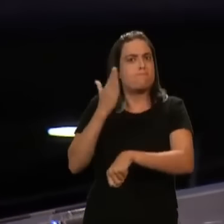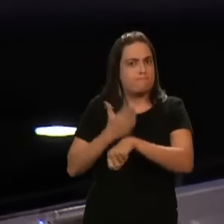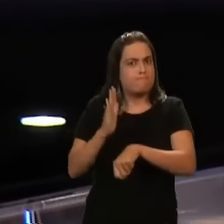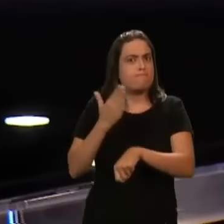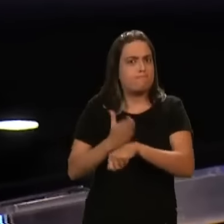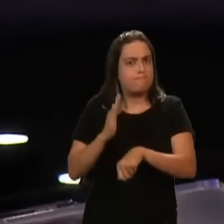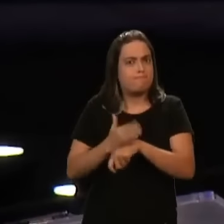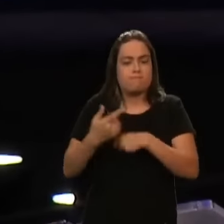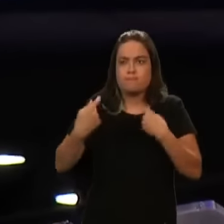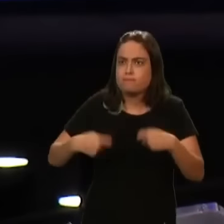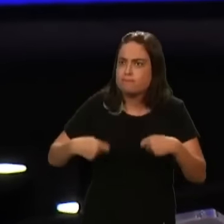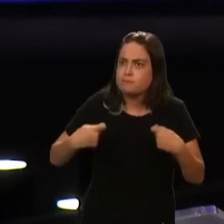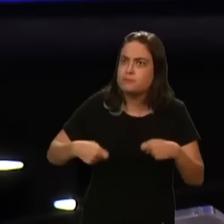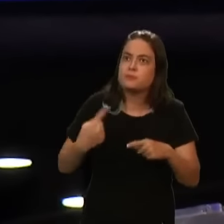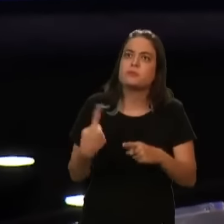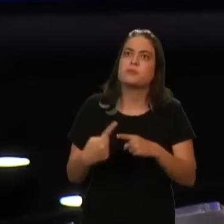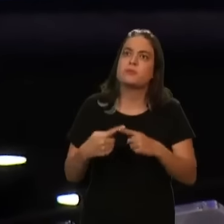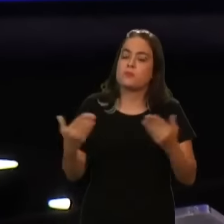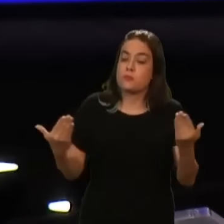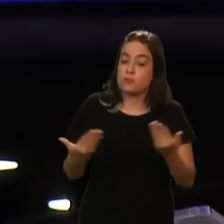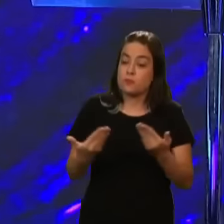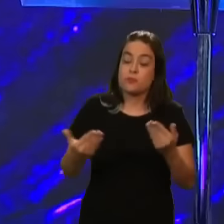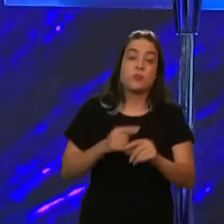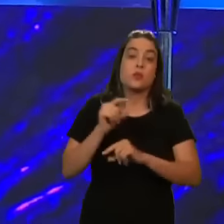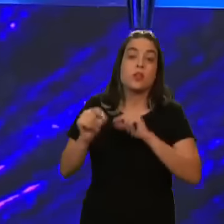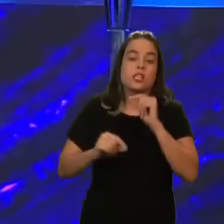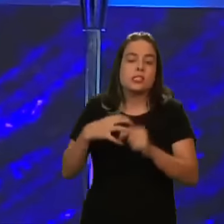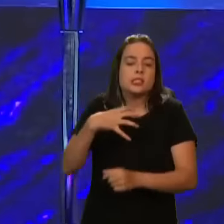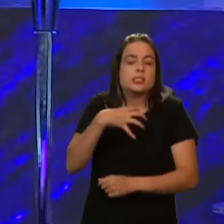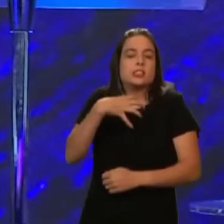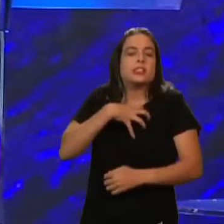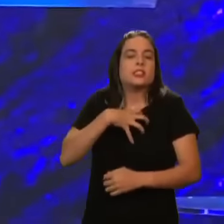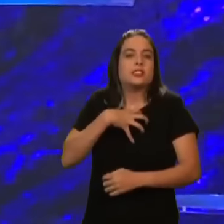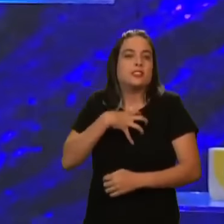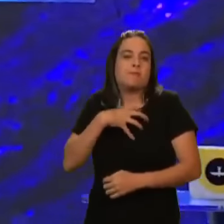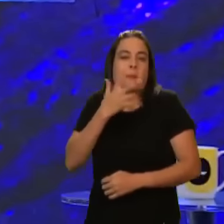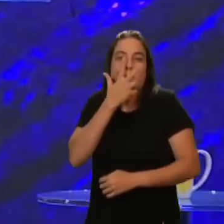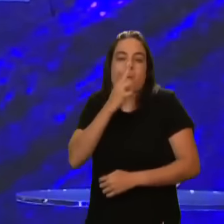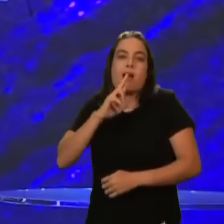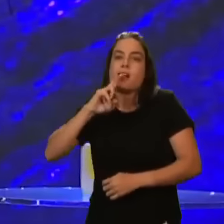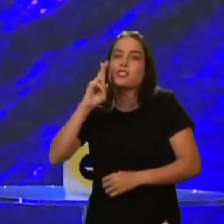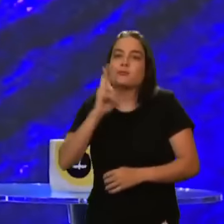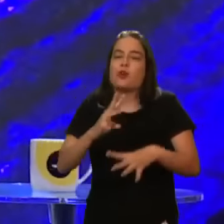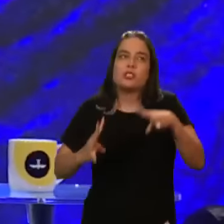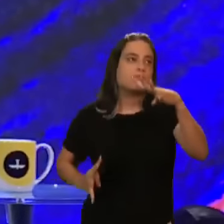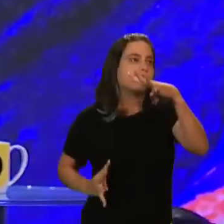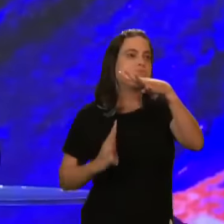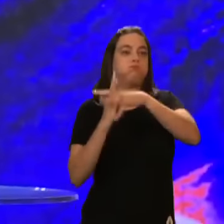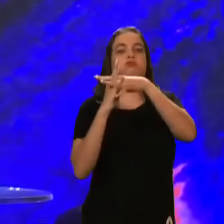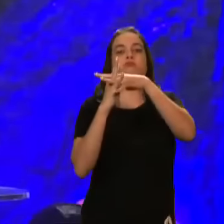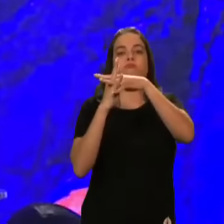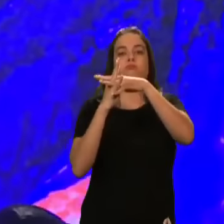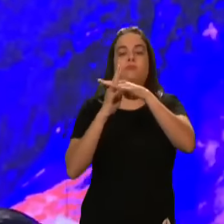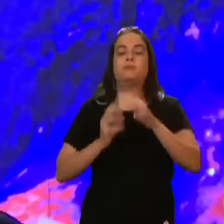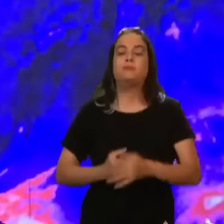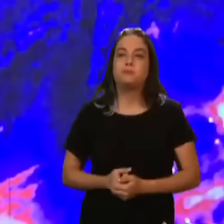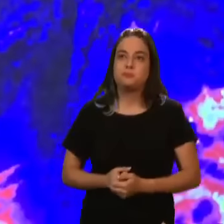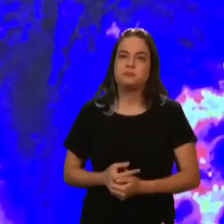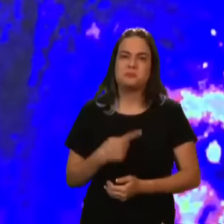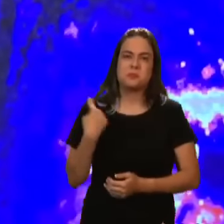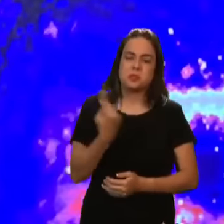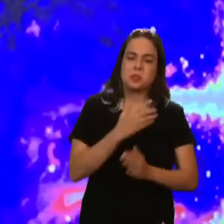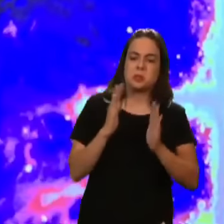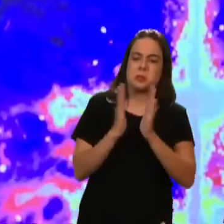porque eu creio que hoje nós vamos sair daqui com resultados extraordinários. Nós não vamos orar por